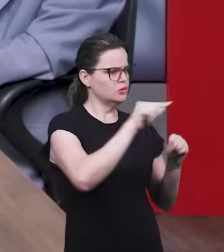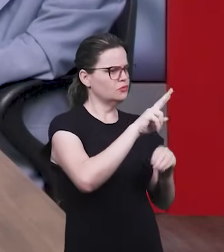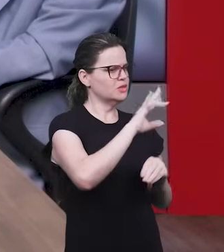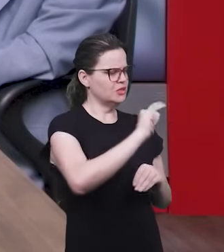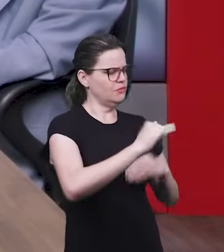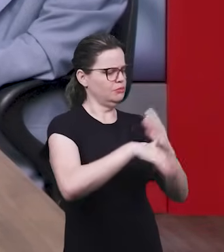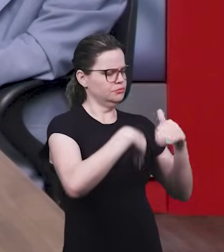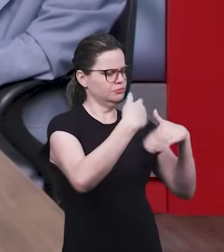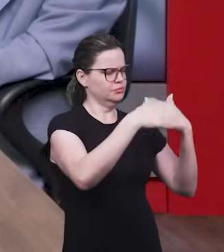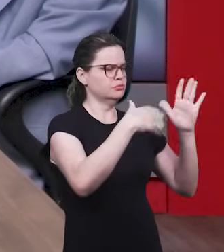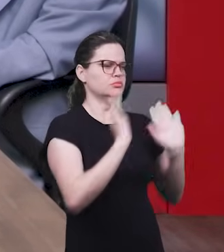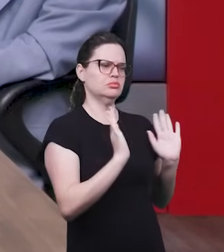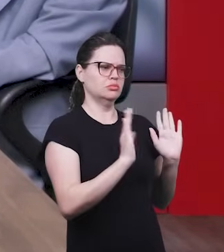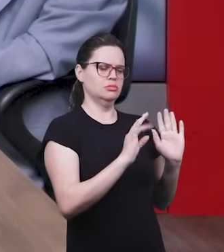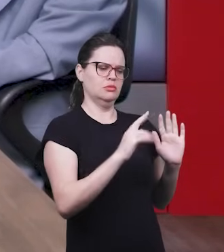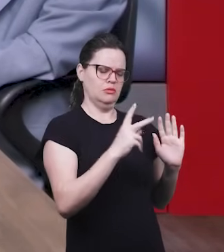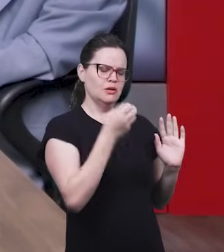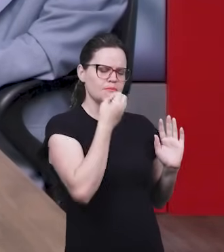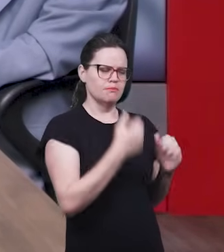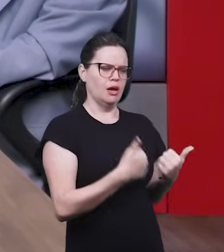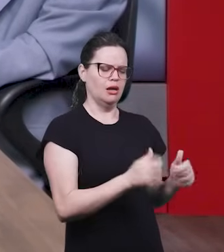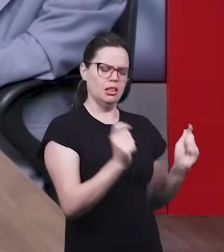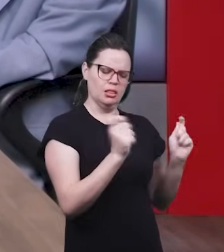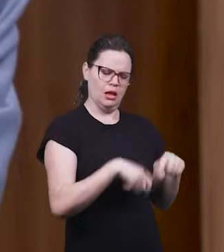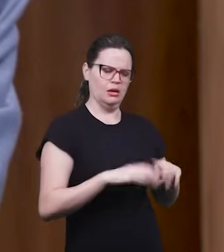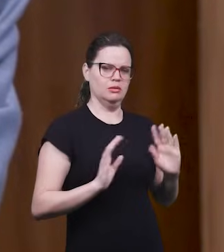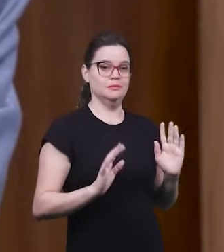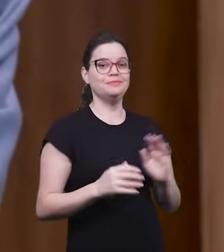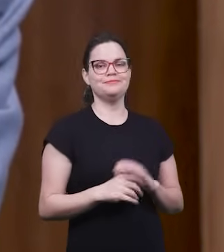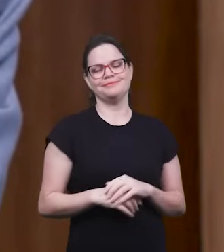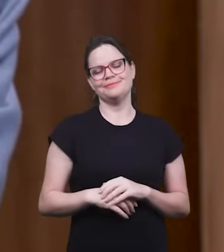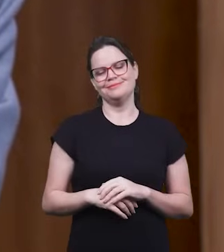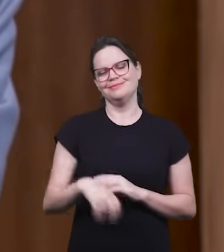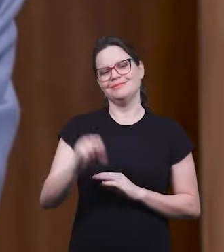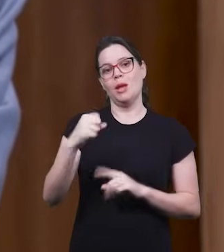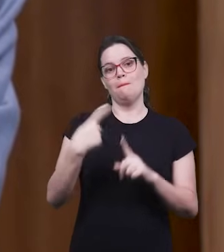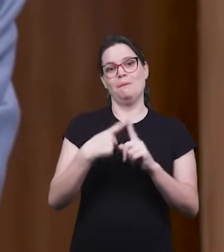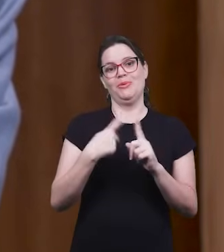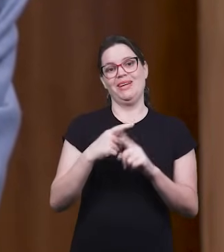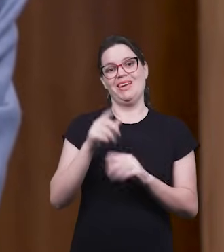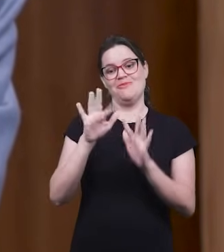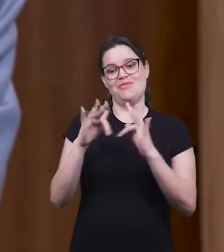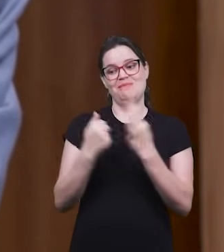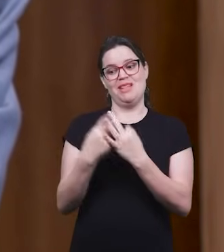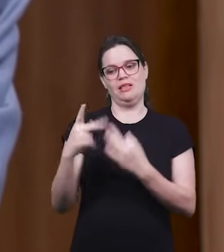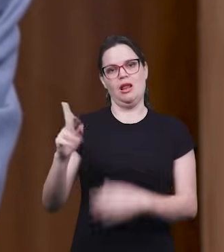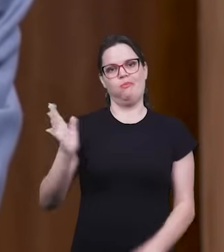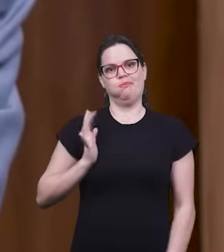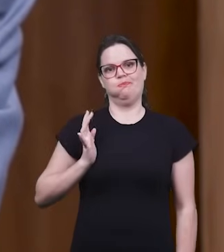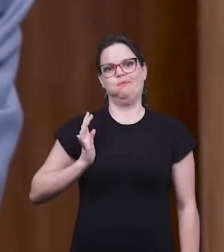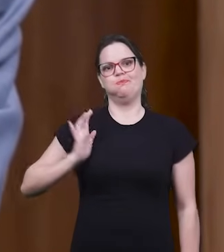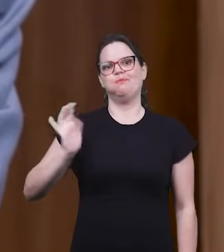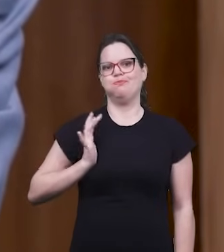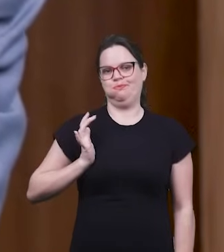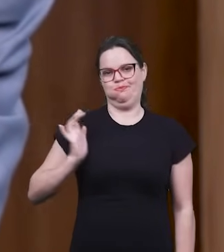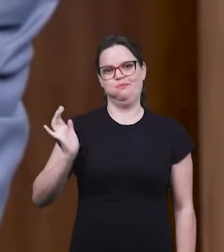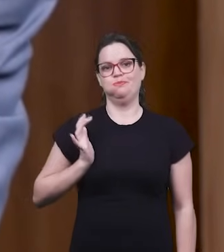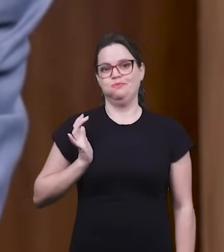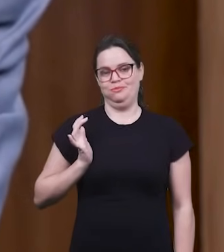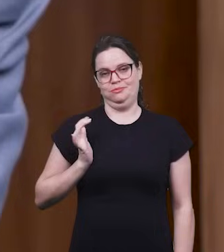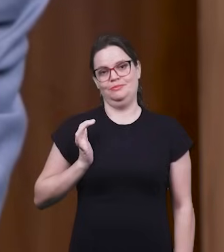você vai adquirir. É o seguinte, ela é de família rica, conhecidamente. O